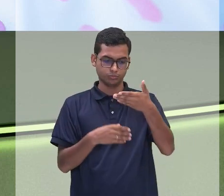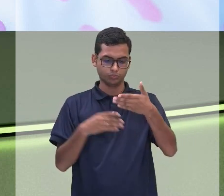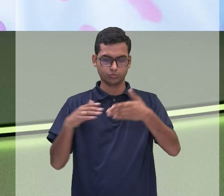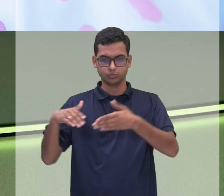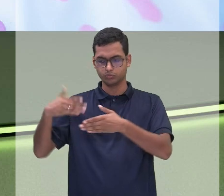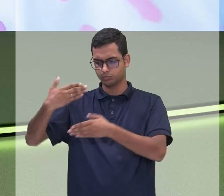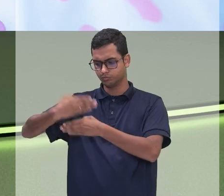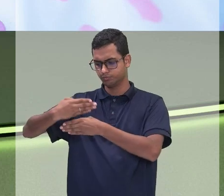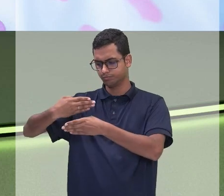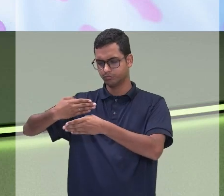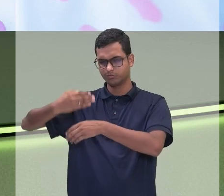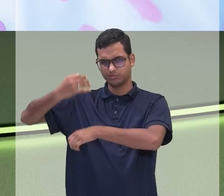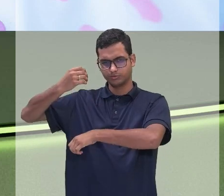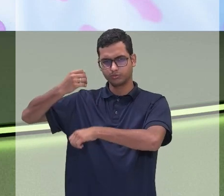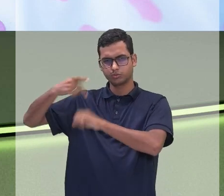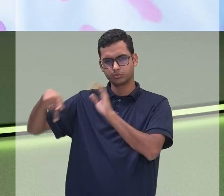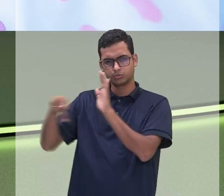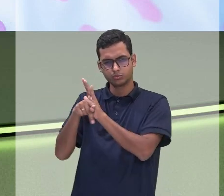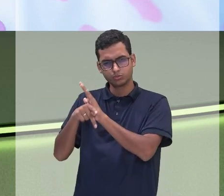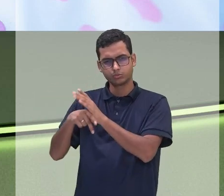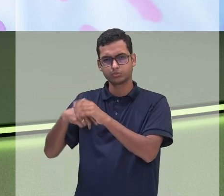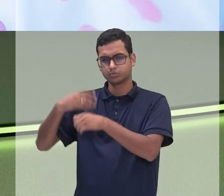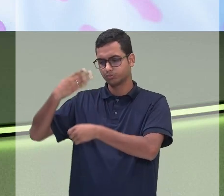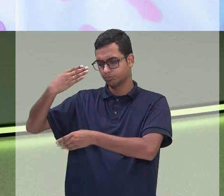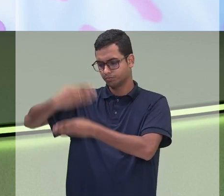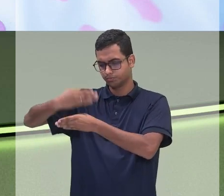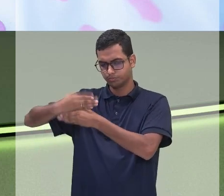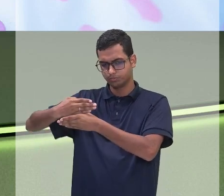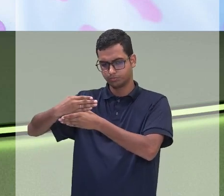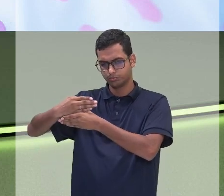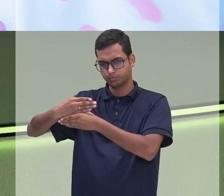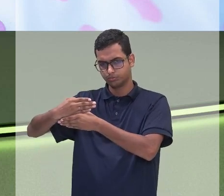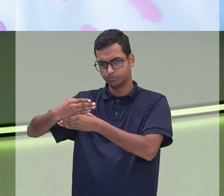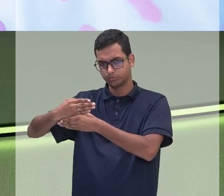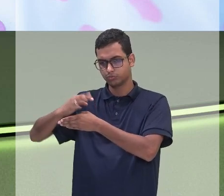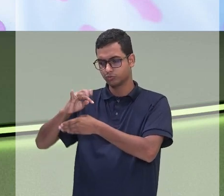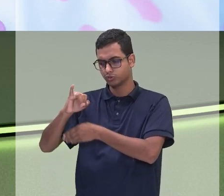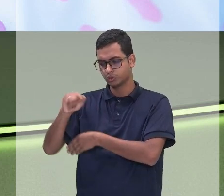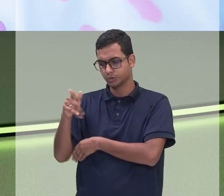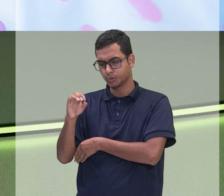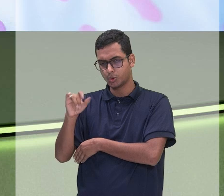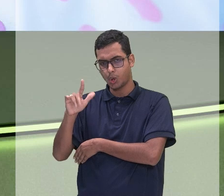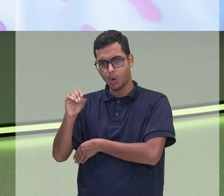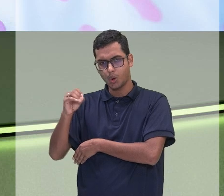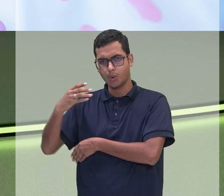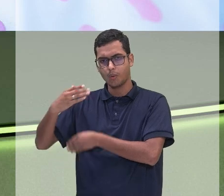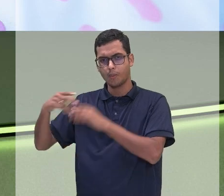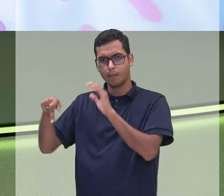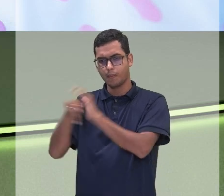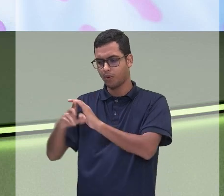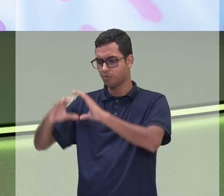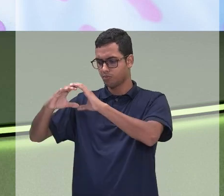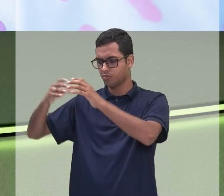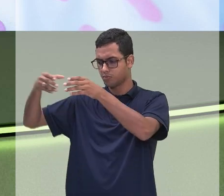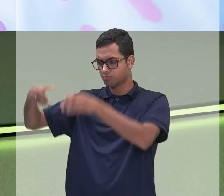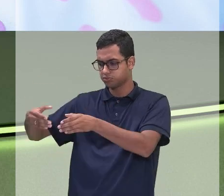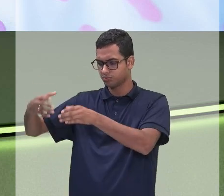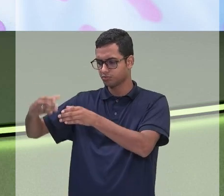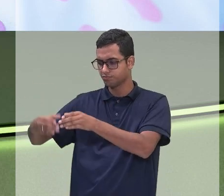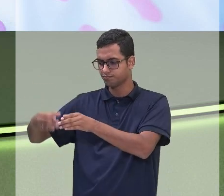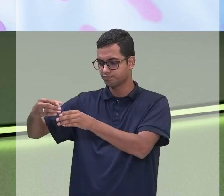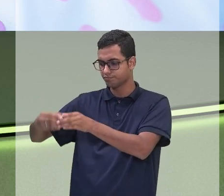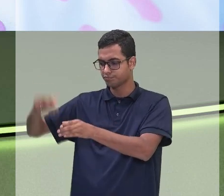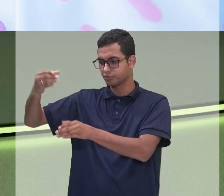o órgão é como se fosse o cômodo, e o tecido é como se fosse ali aquela parede que está sendo feita